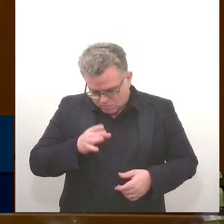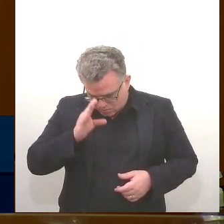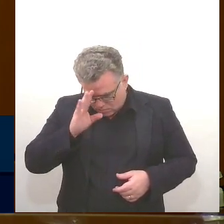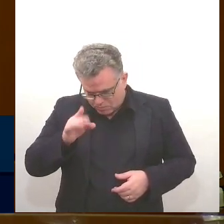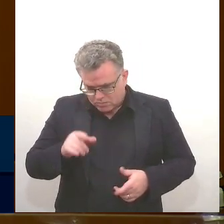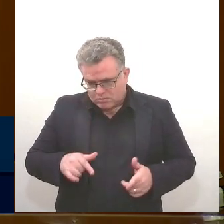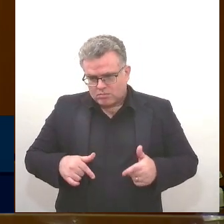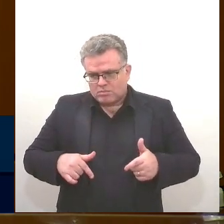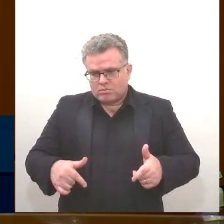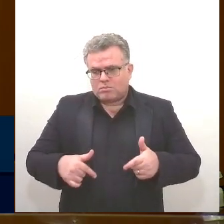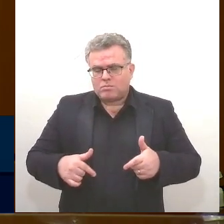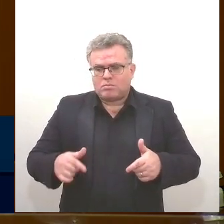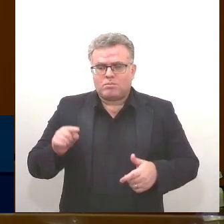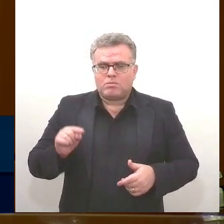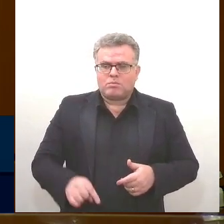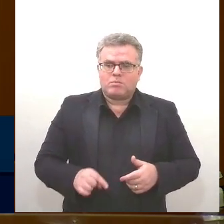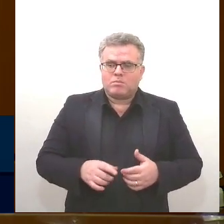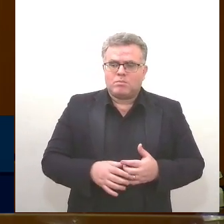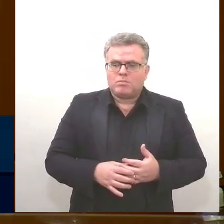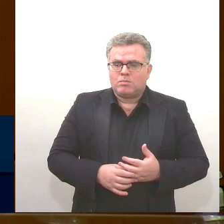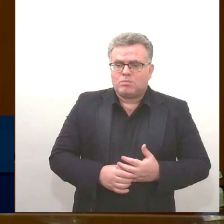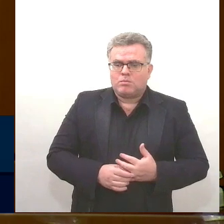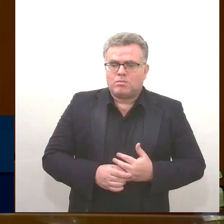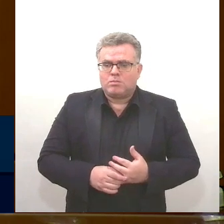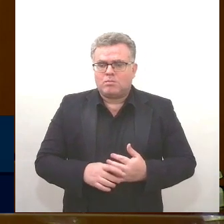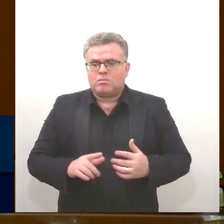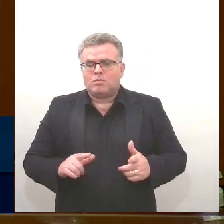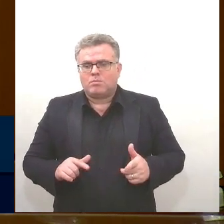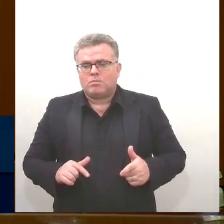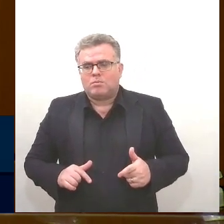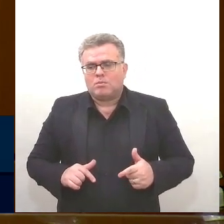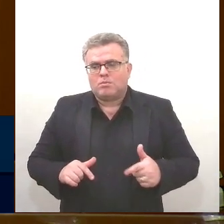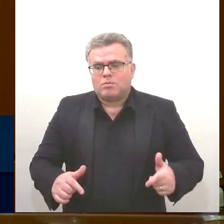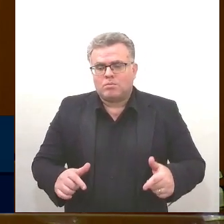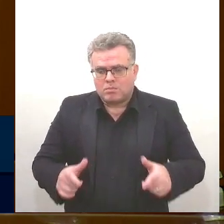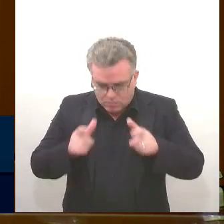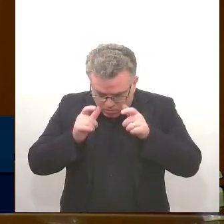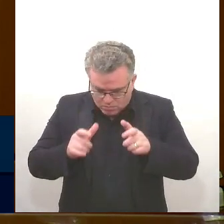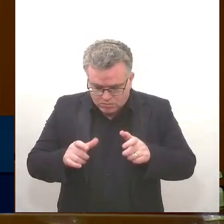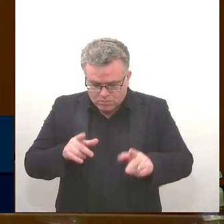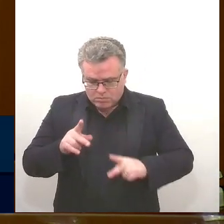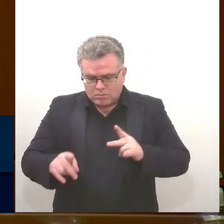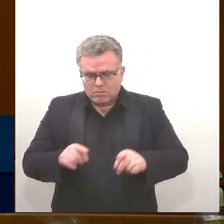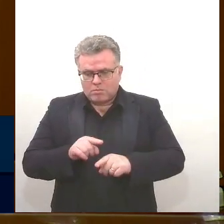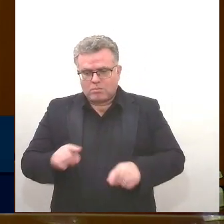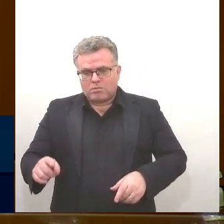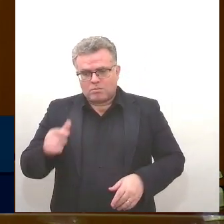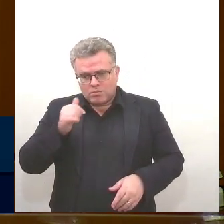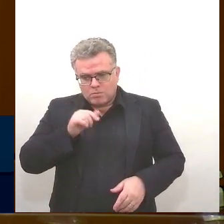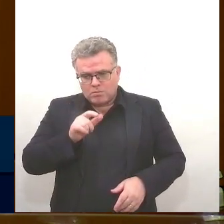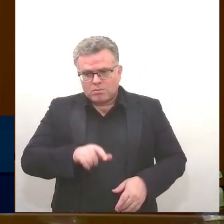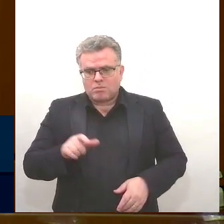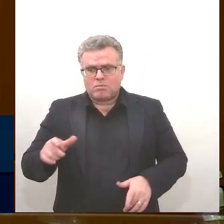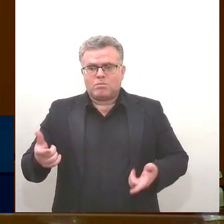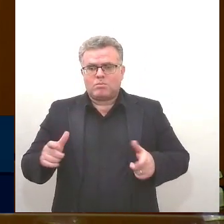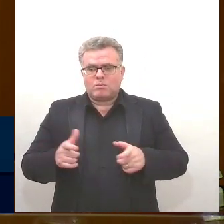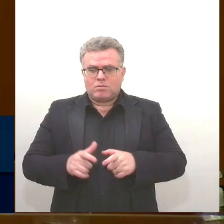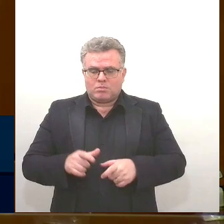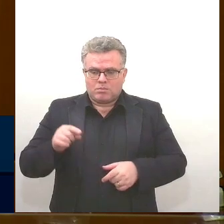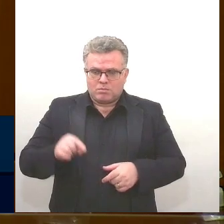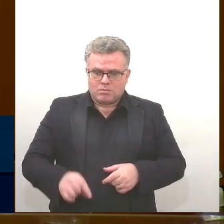casa em defesa dos interesses dessas mulheres dessas minorias que são